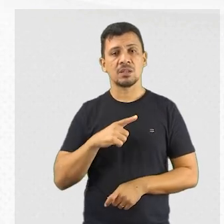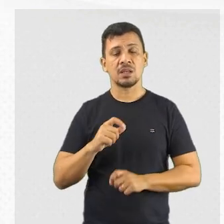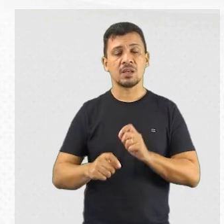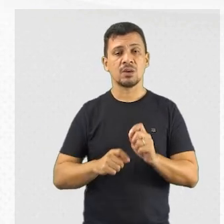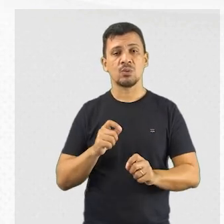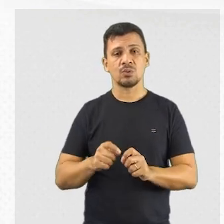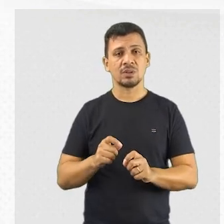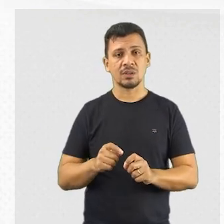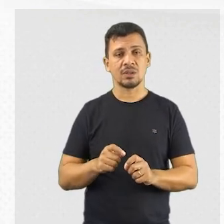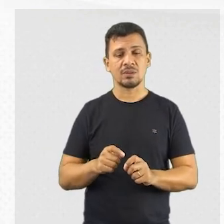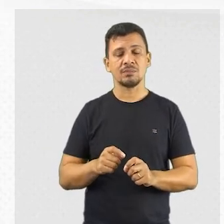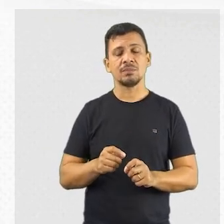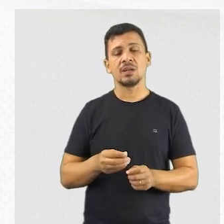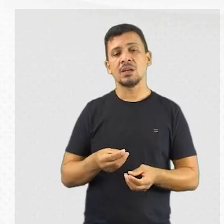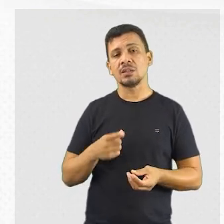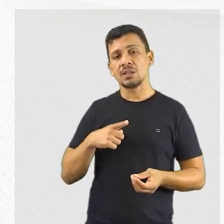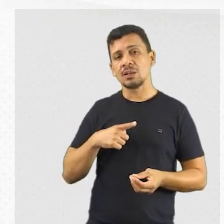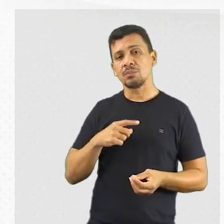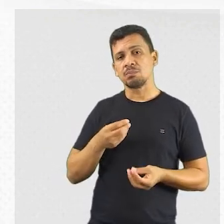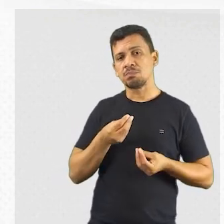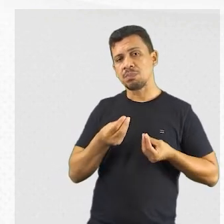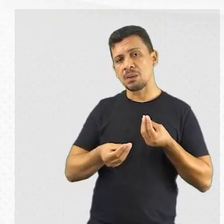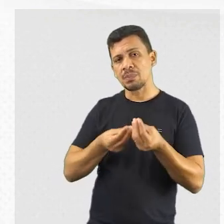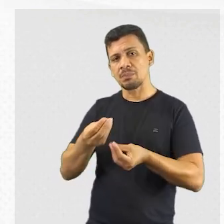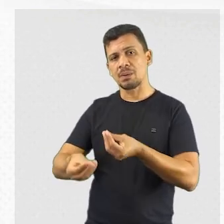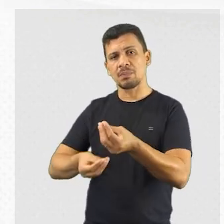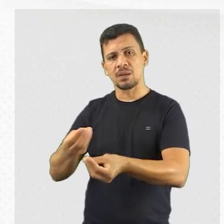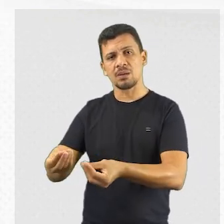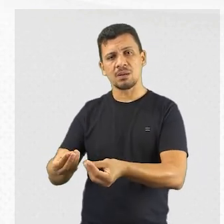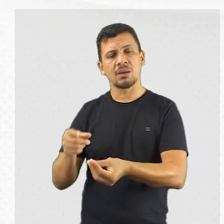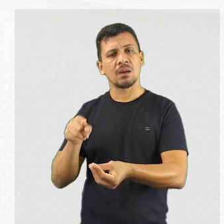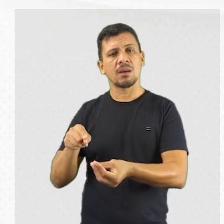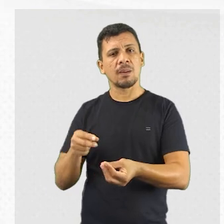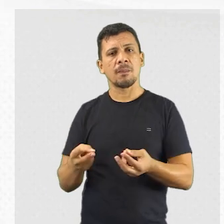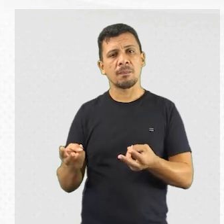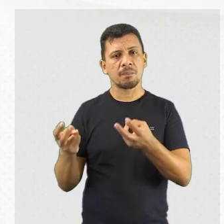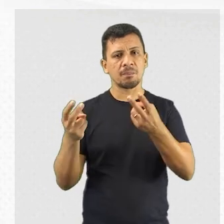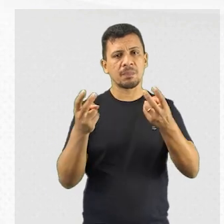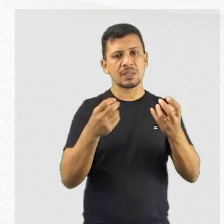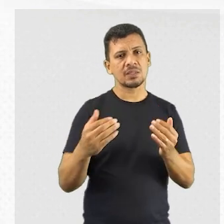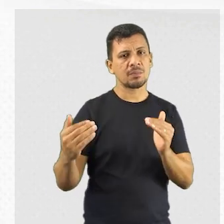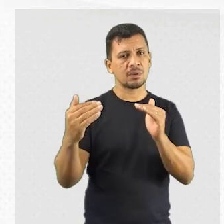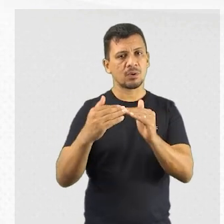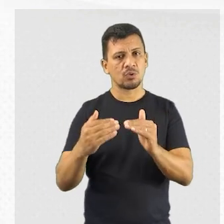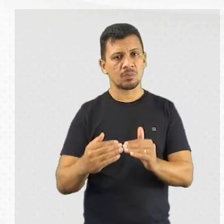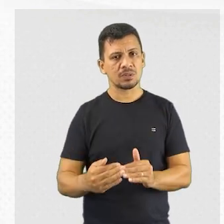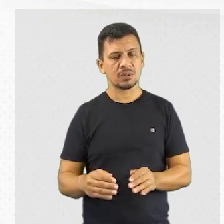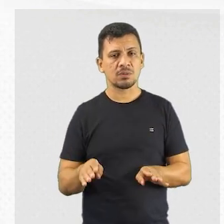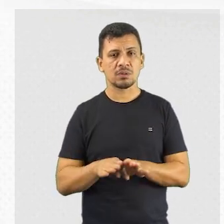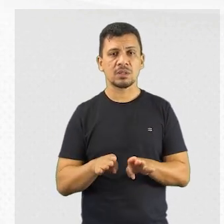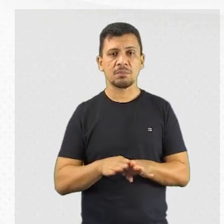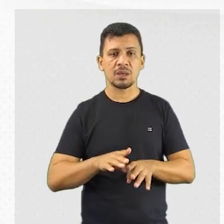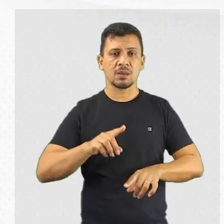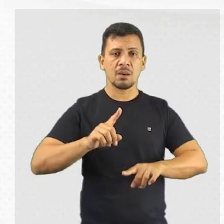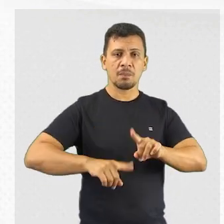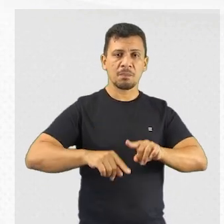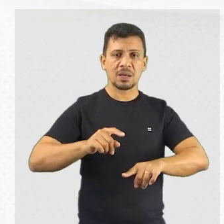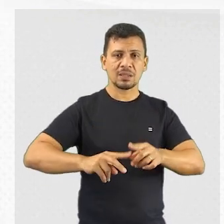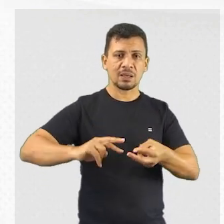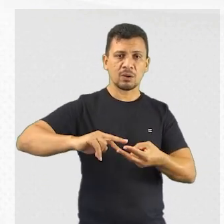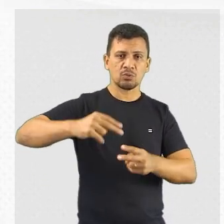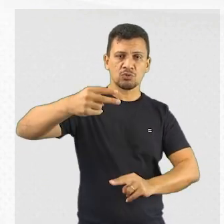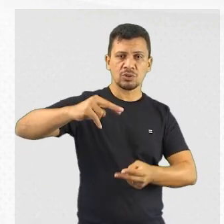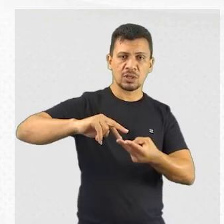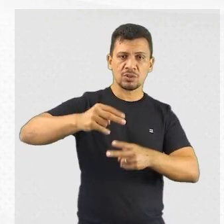transcrição e tradução, né, a gente percebe essa combinação e essa leitura do material genético